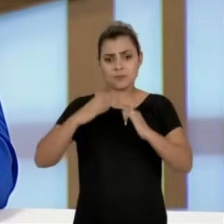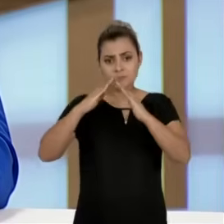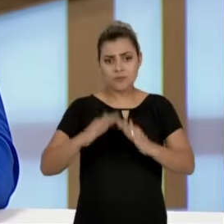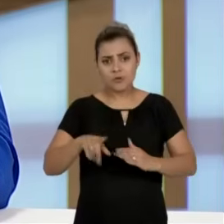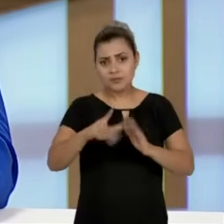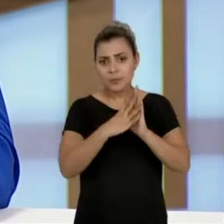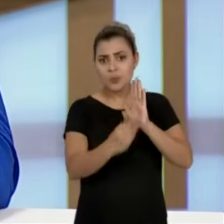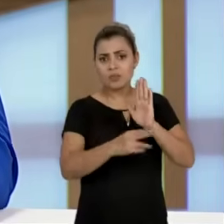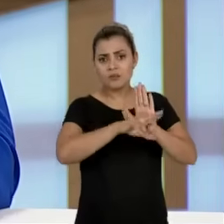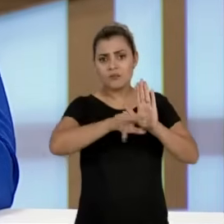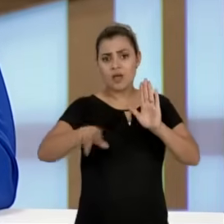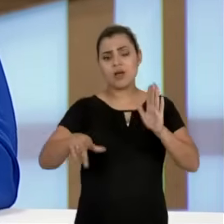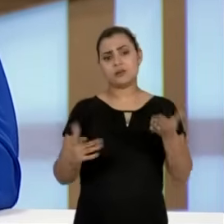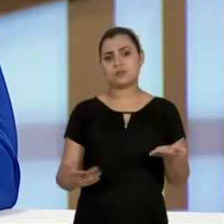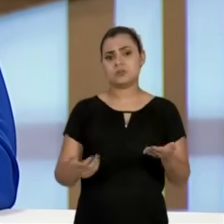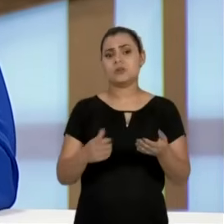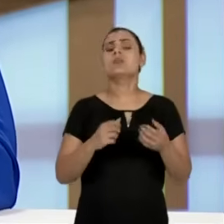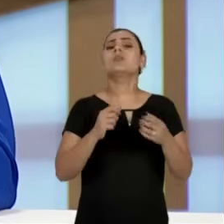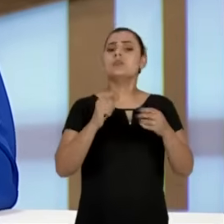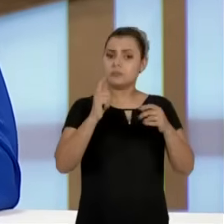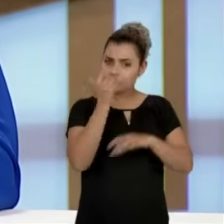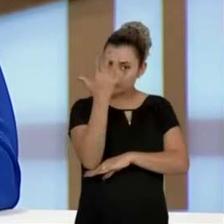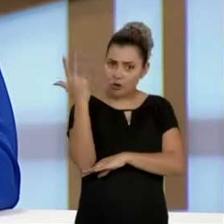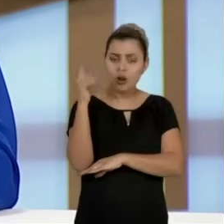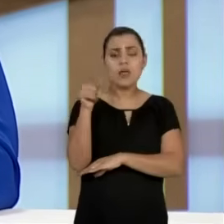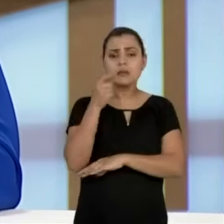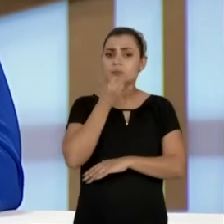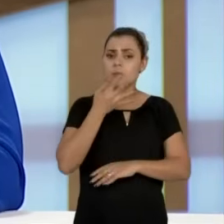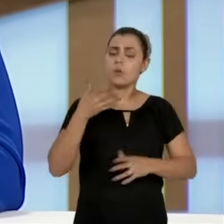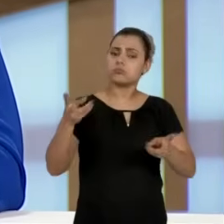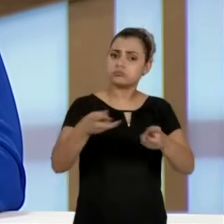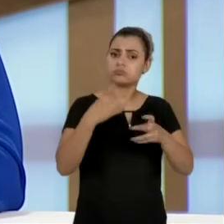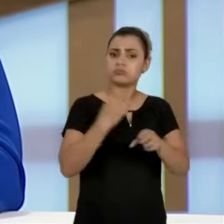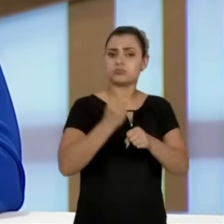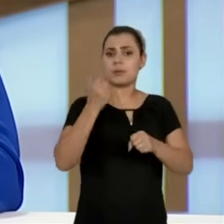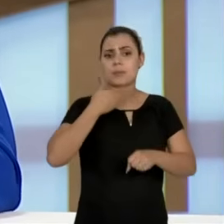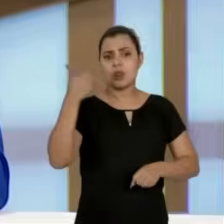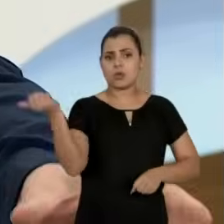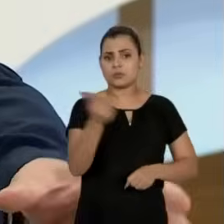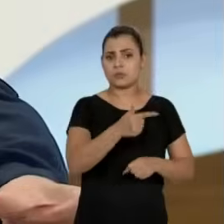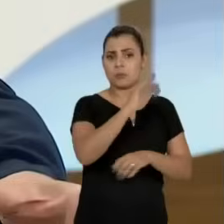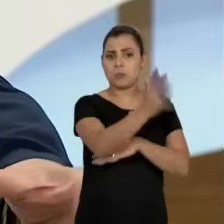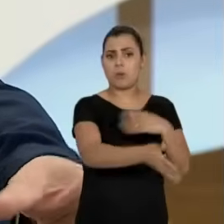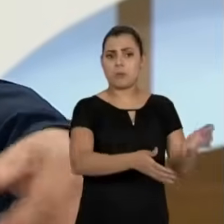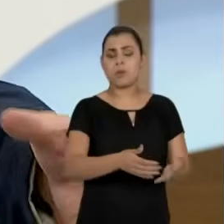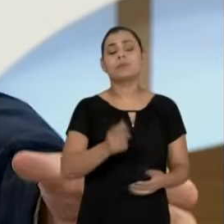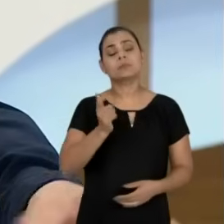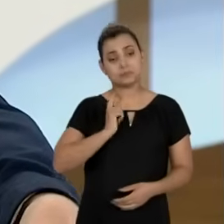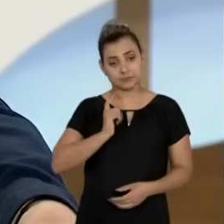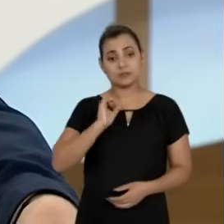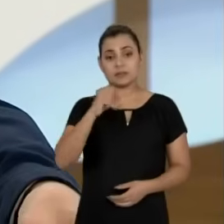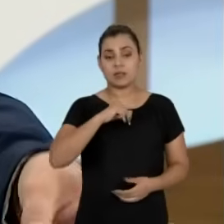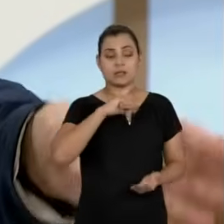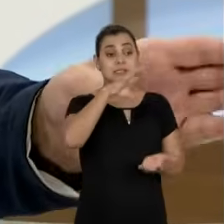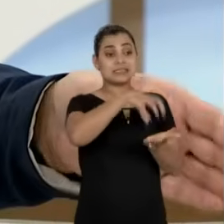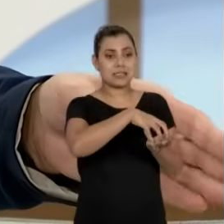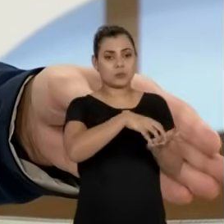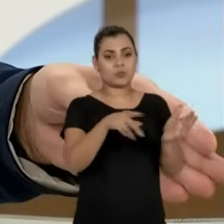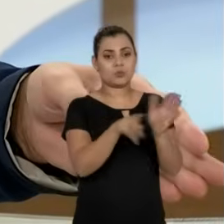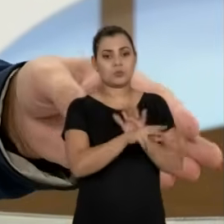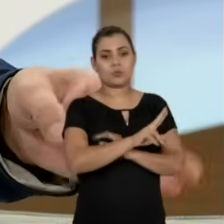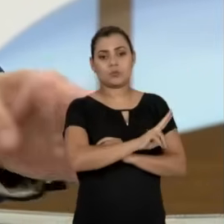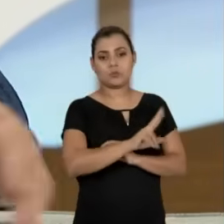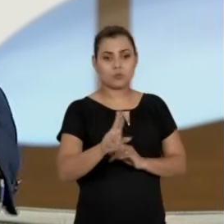disso, de que a floresta de pé, ela pode ser tão lucrativa? Nós temos vários exemplos. Nós lá temos um centro para desenvolver isso, chamado